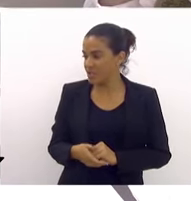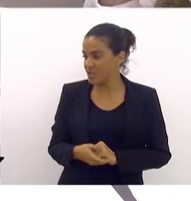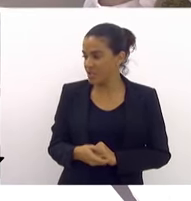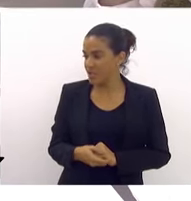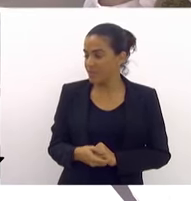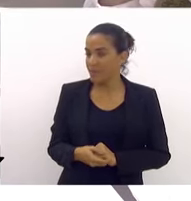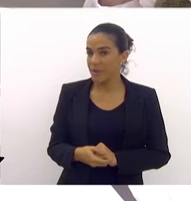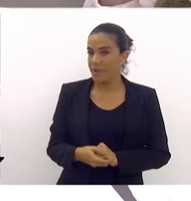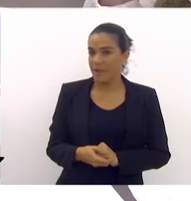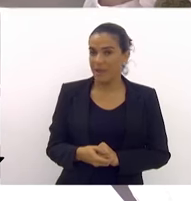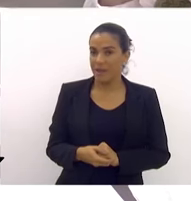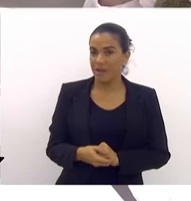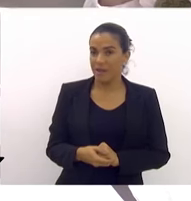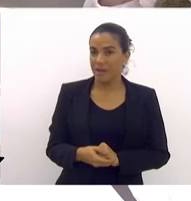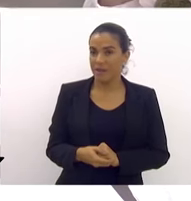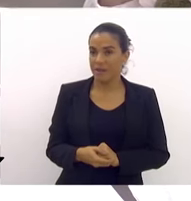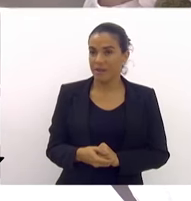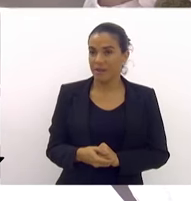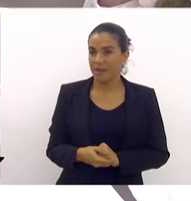Mas